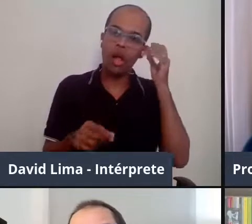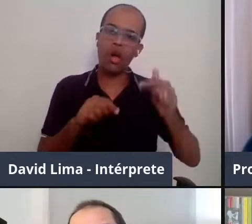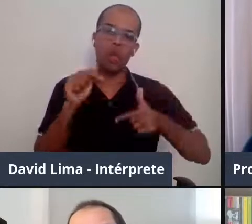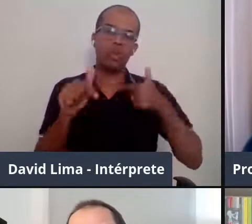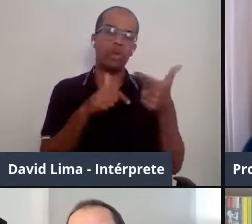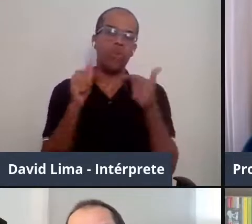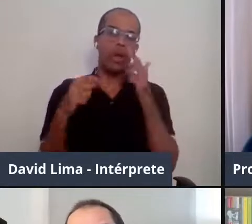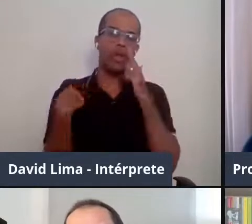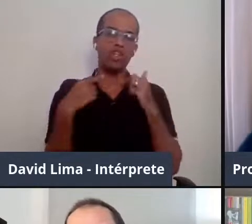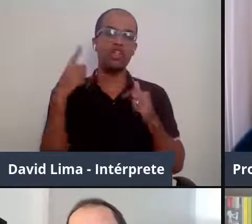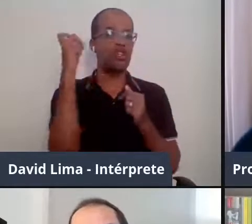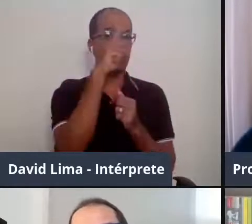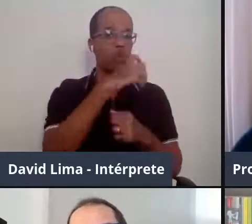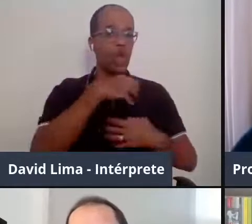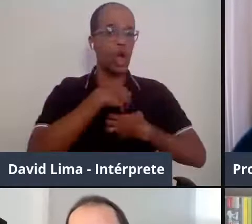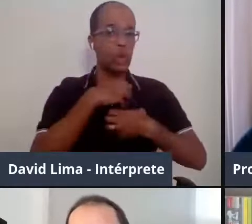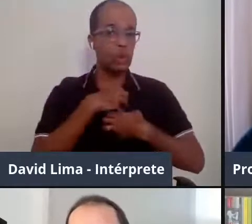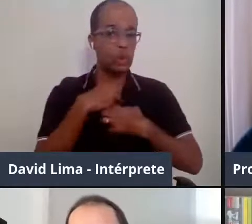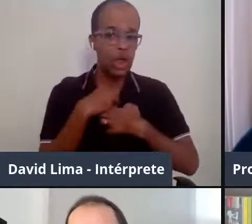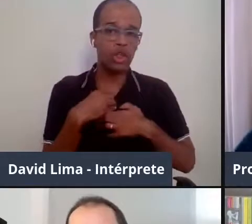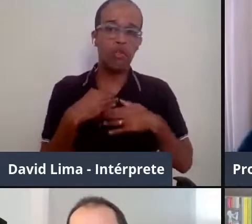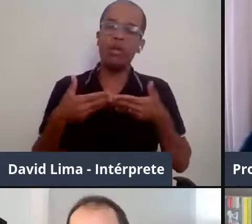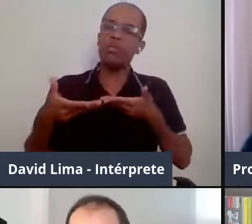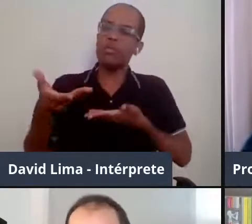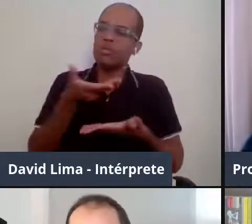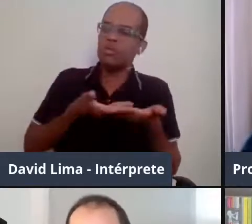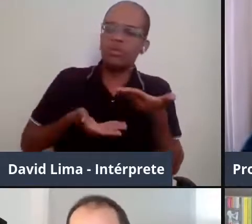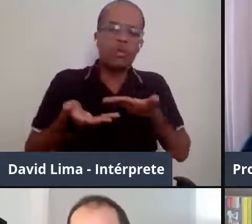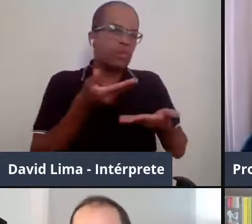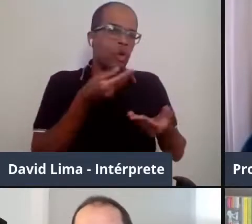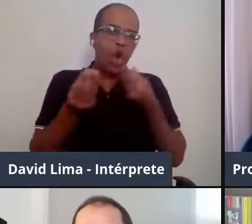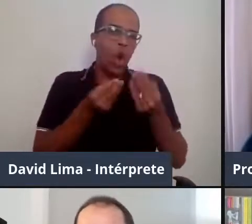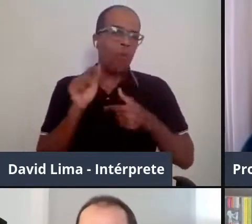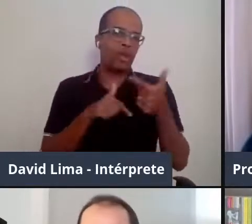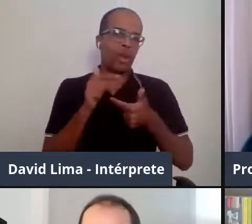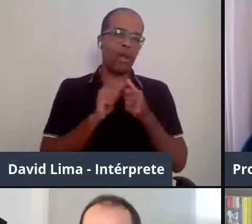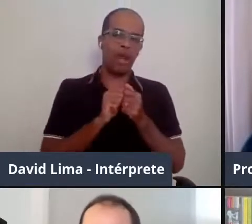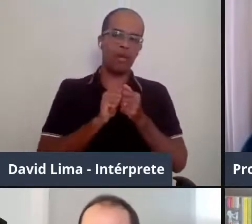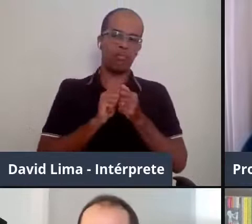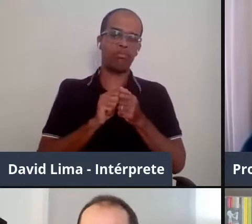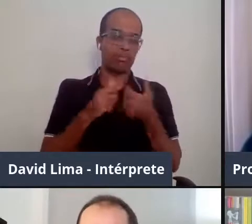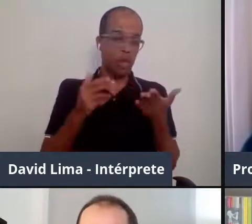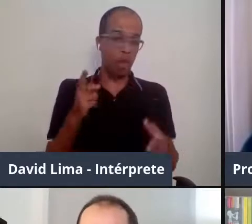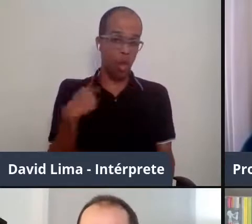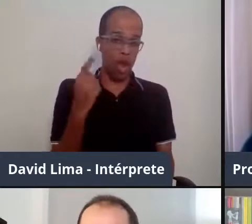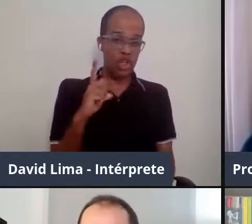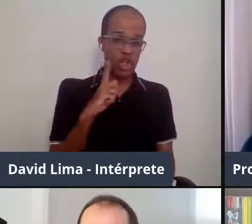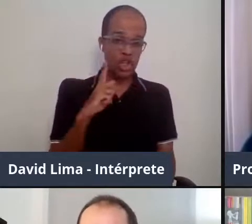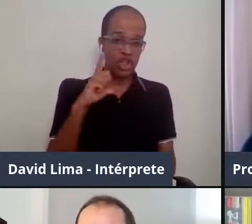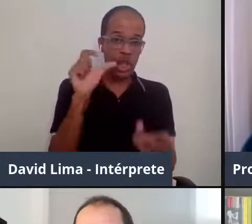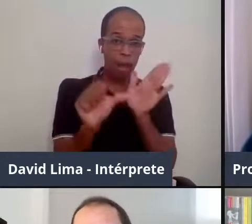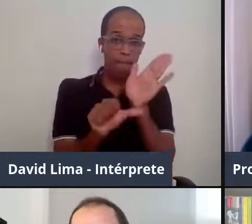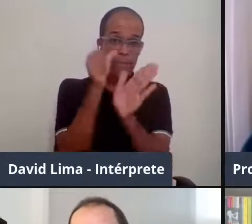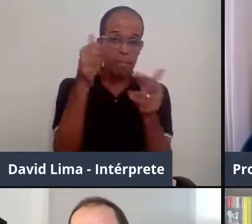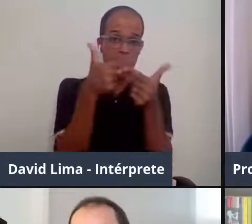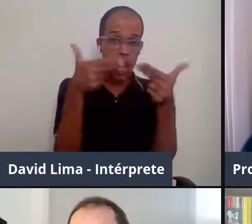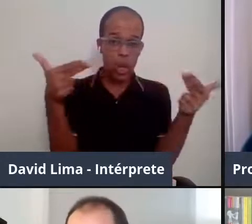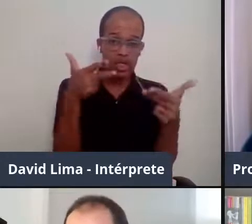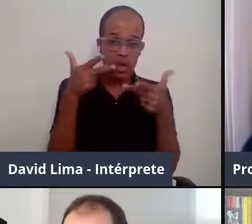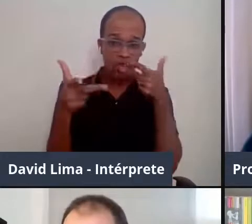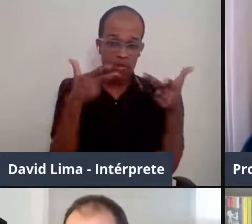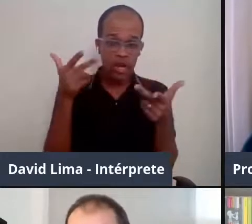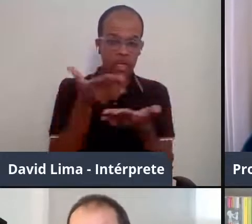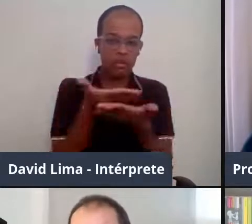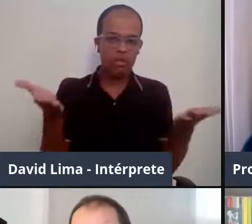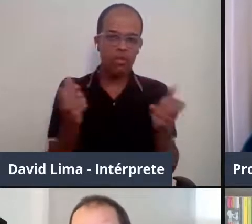maneira como ele vai prestar esse serviço para a gente. Não faz sentido. Então, temos primeiro a primeira questão que eu estou falando para vocês.